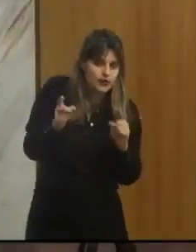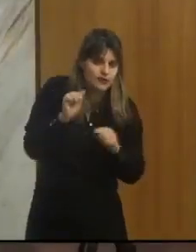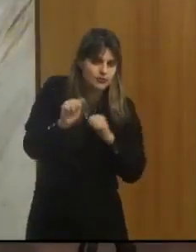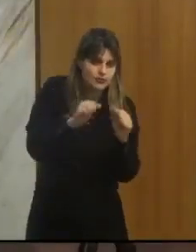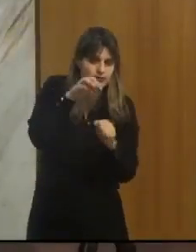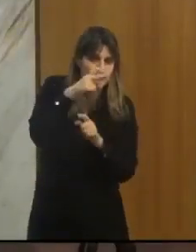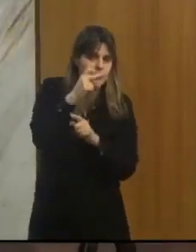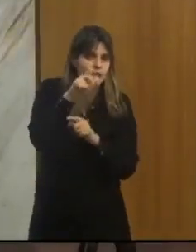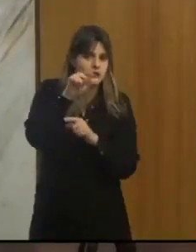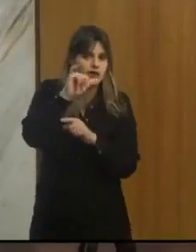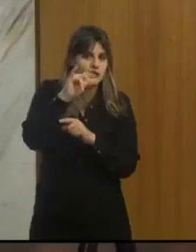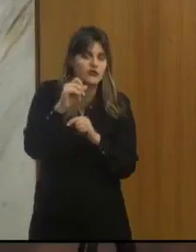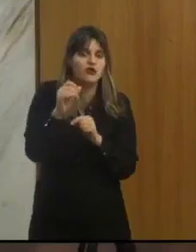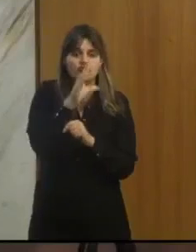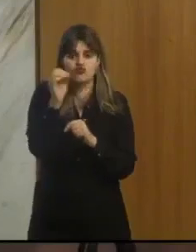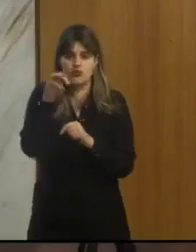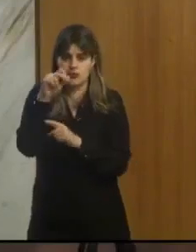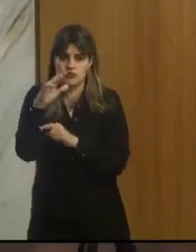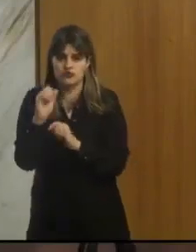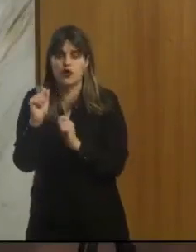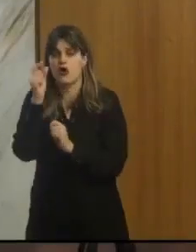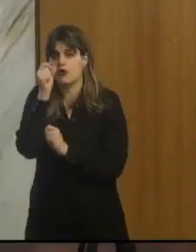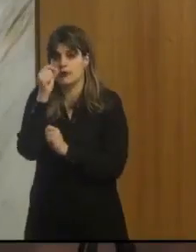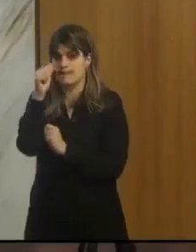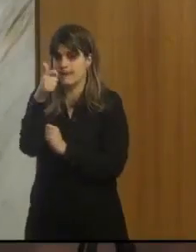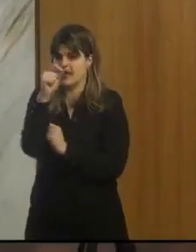maneiristas atribuídas por João Marujo a Belchior da Fonseca.